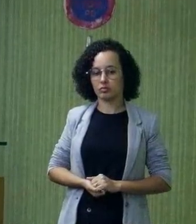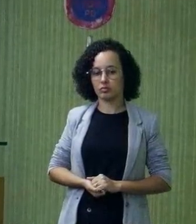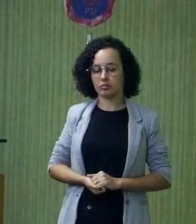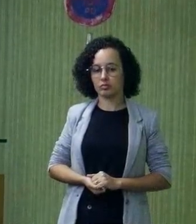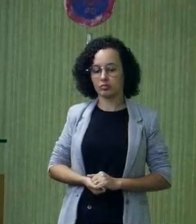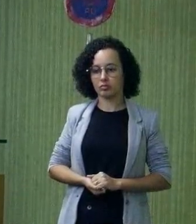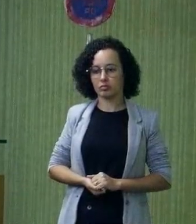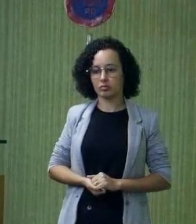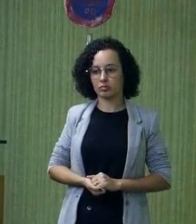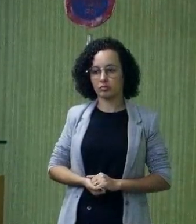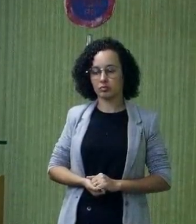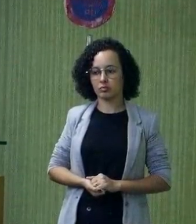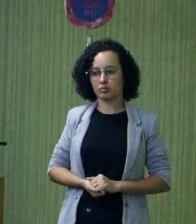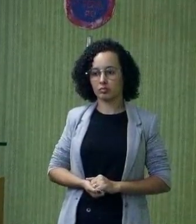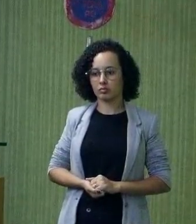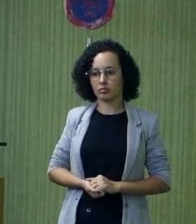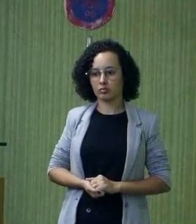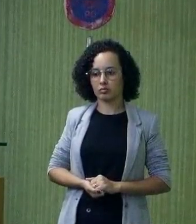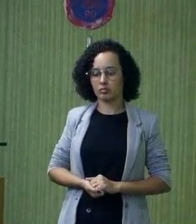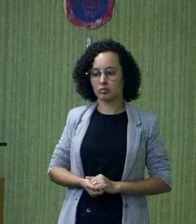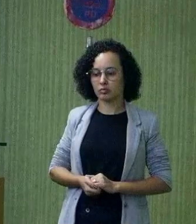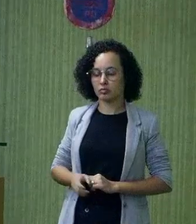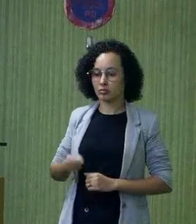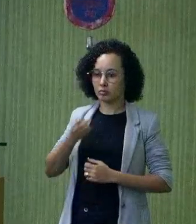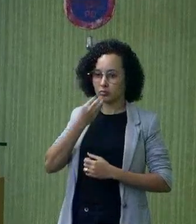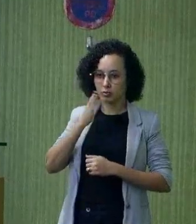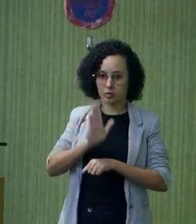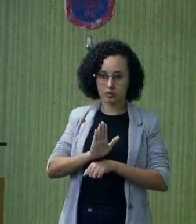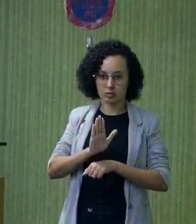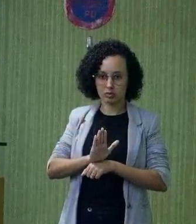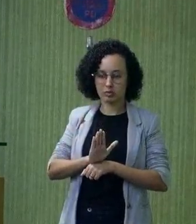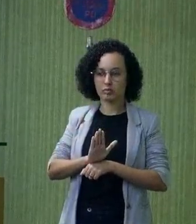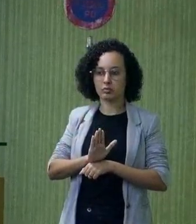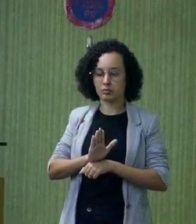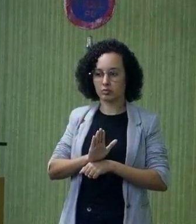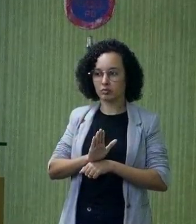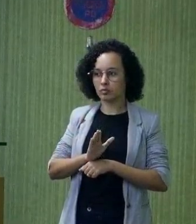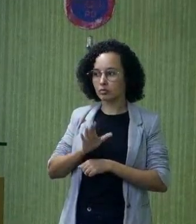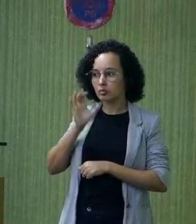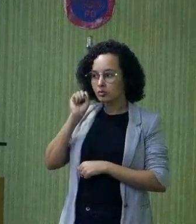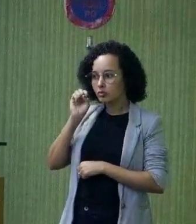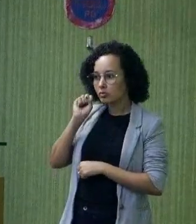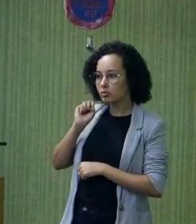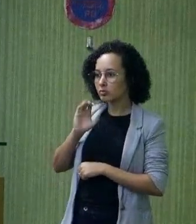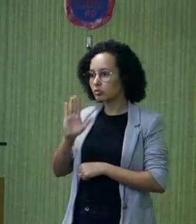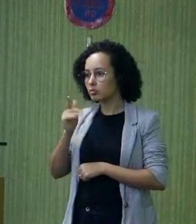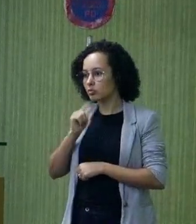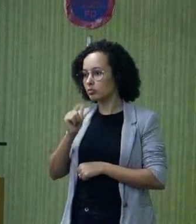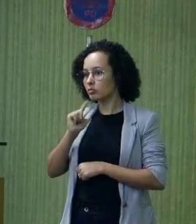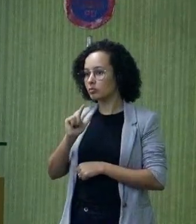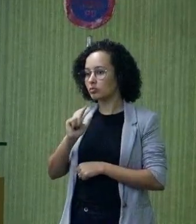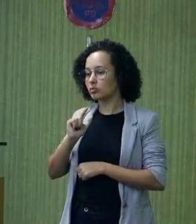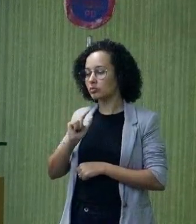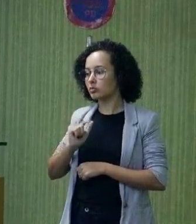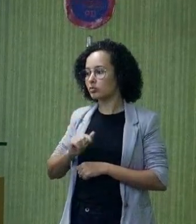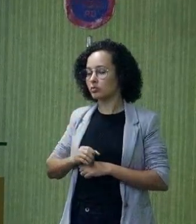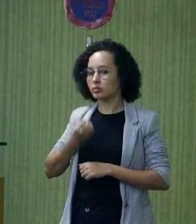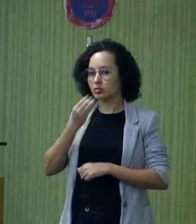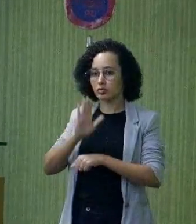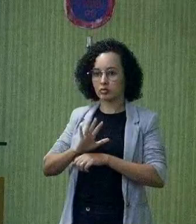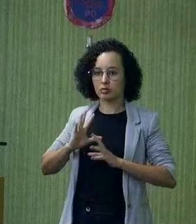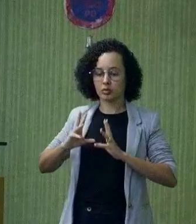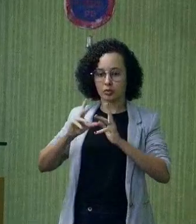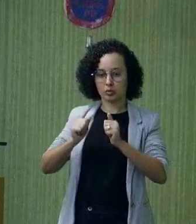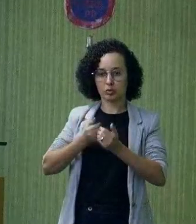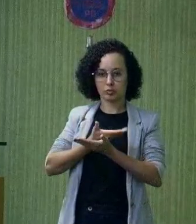Bom primeiramente Primeiramente boa tarde tão me ouvindo tão conseguindo me ouvir Boa tarde a todos